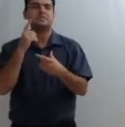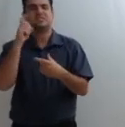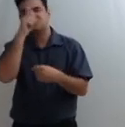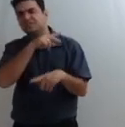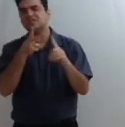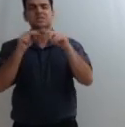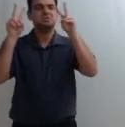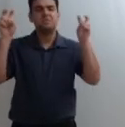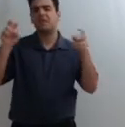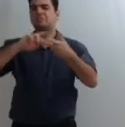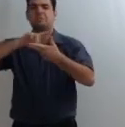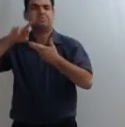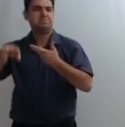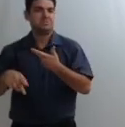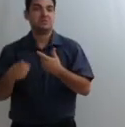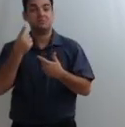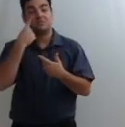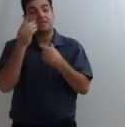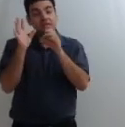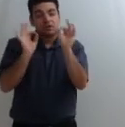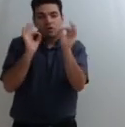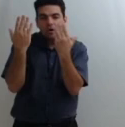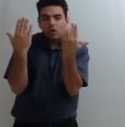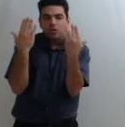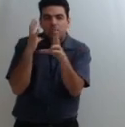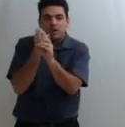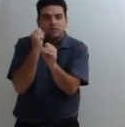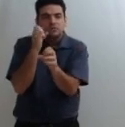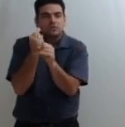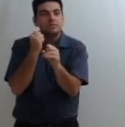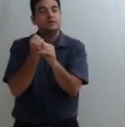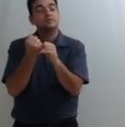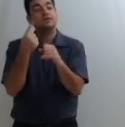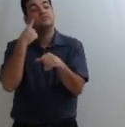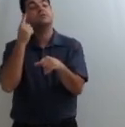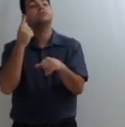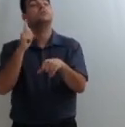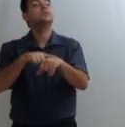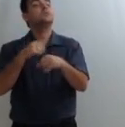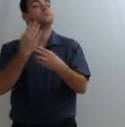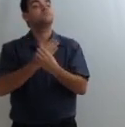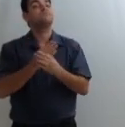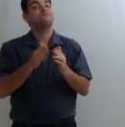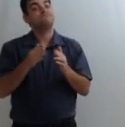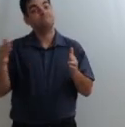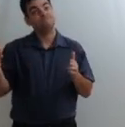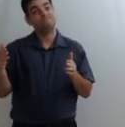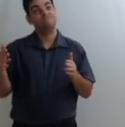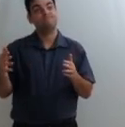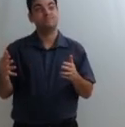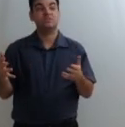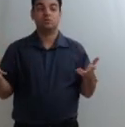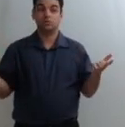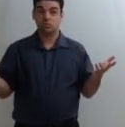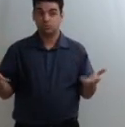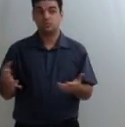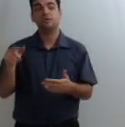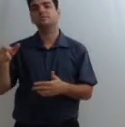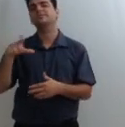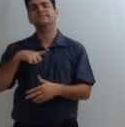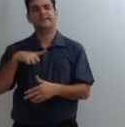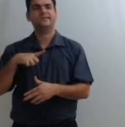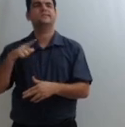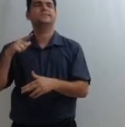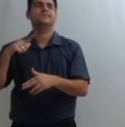quaisquer fatores que possam influir na tramitação da ação penal. Firmada essa premissa, oportuno esclarecer que o paciente se encontra encarcerado em